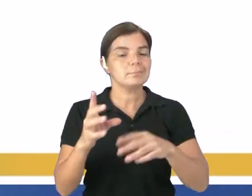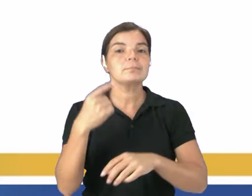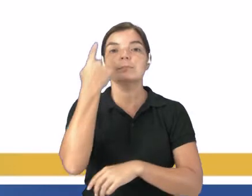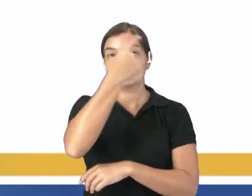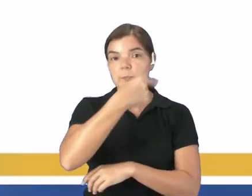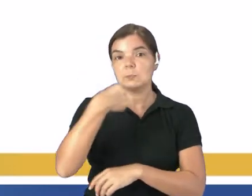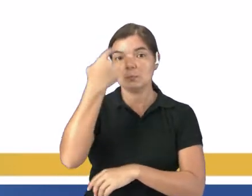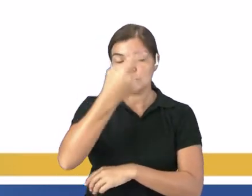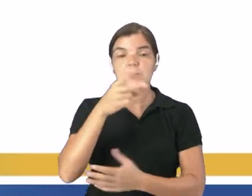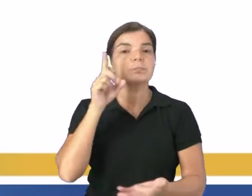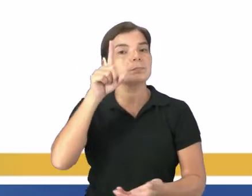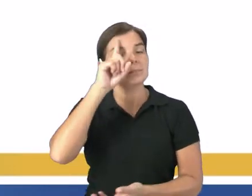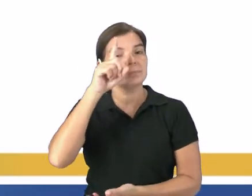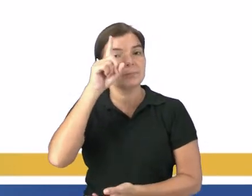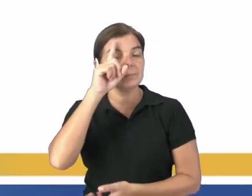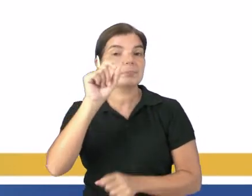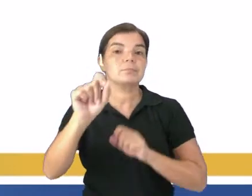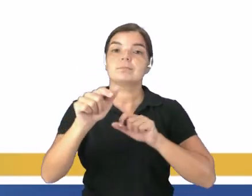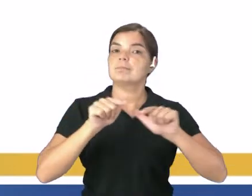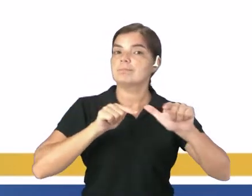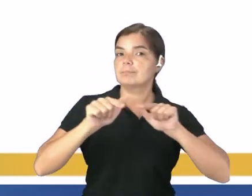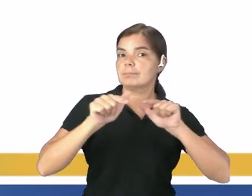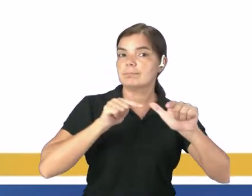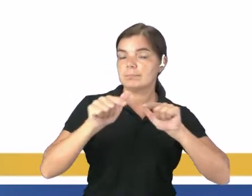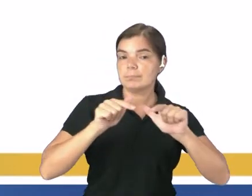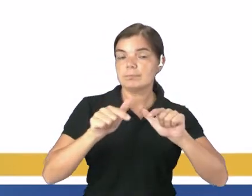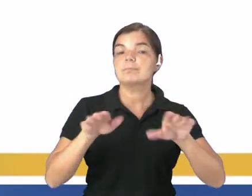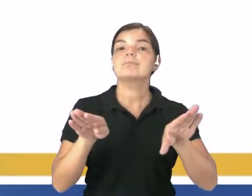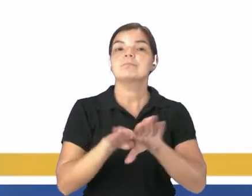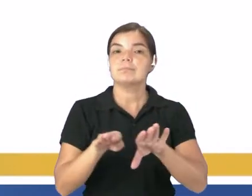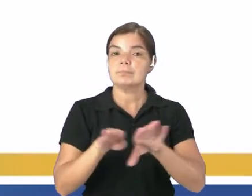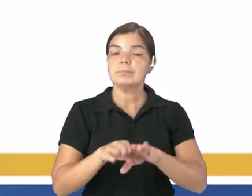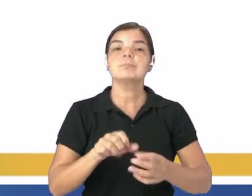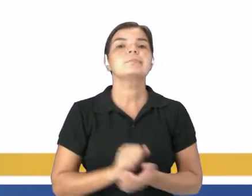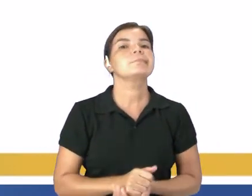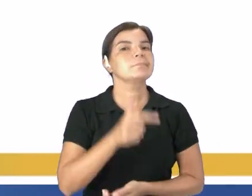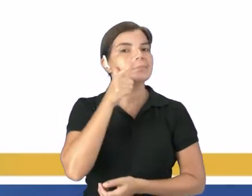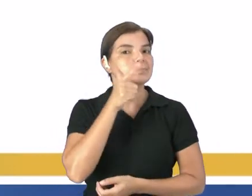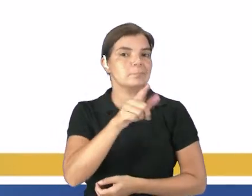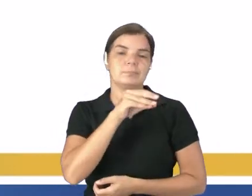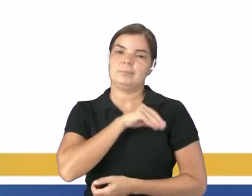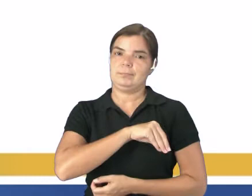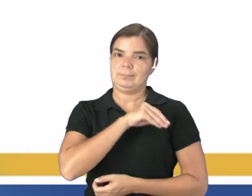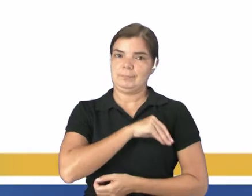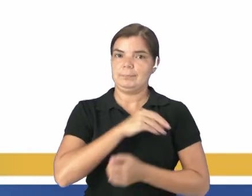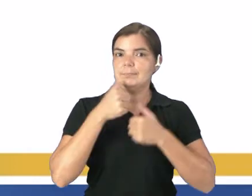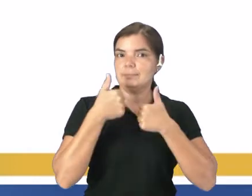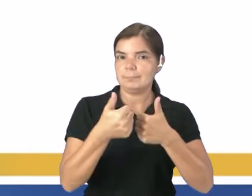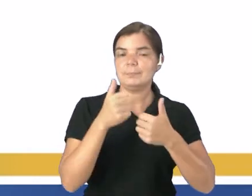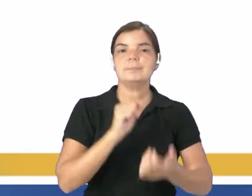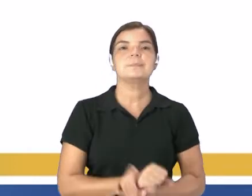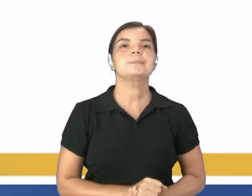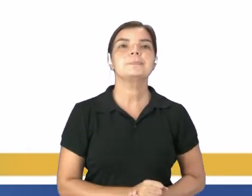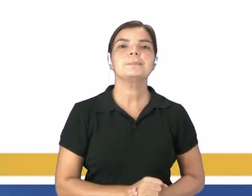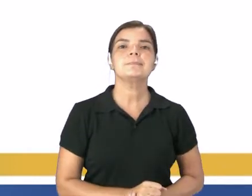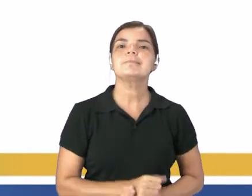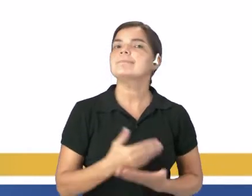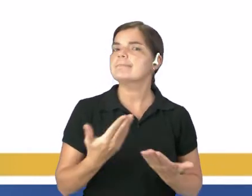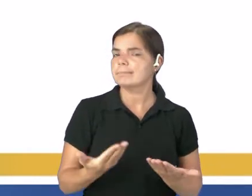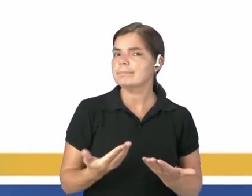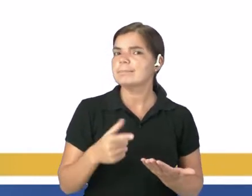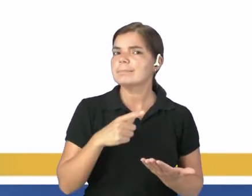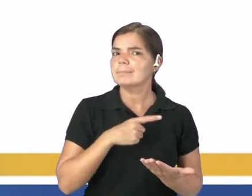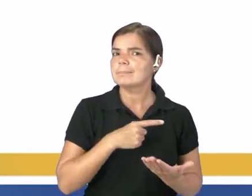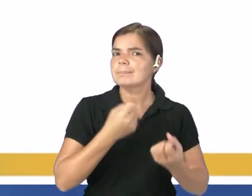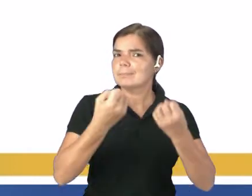né, diárias em forma de trabalho, em forma de prestação de serviço, para receber esse salário, tá? E aí, isso vai ser